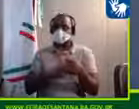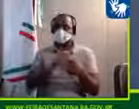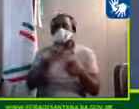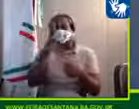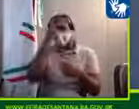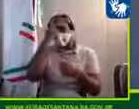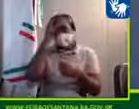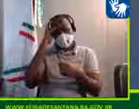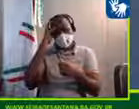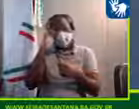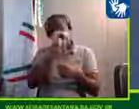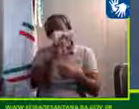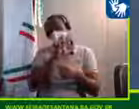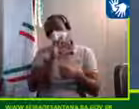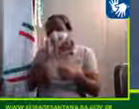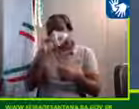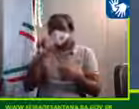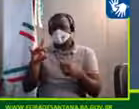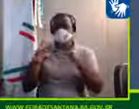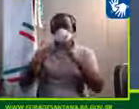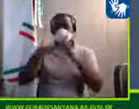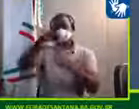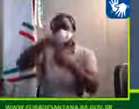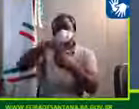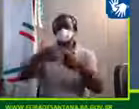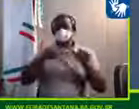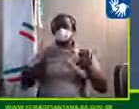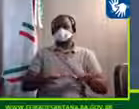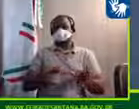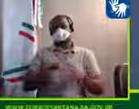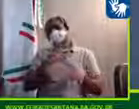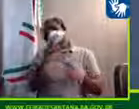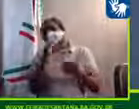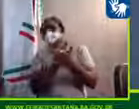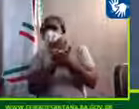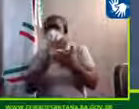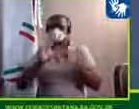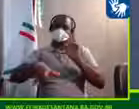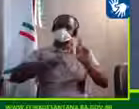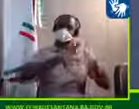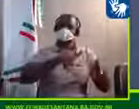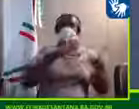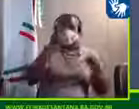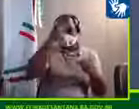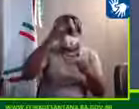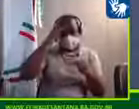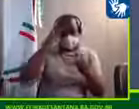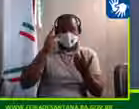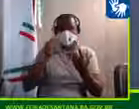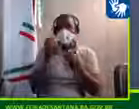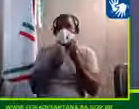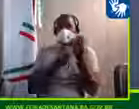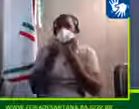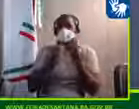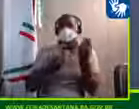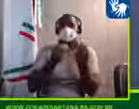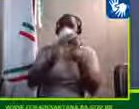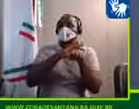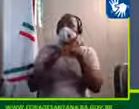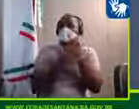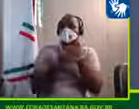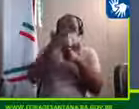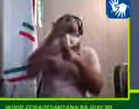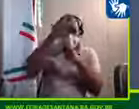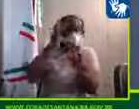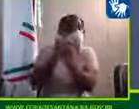mantenham totalmente reclusas e afastadas de todos. Mas a incidência da epidemia é sobre o total da população,